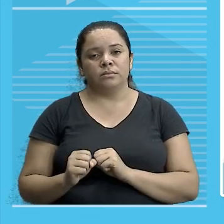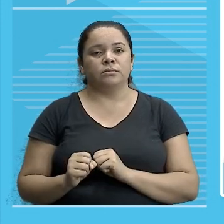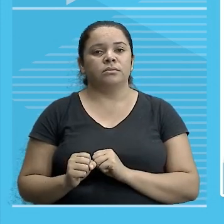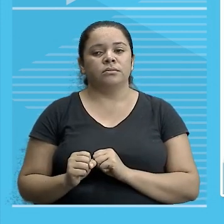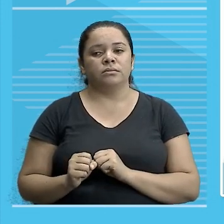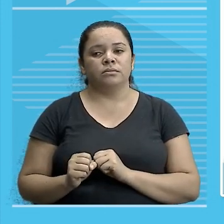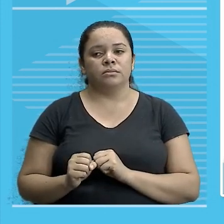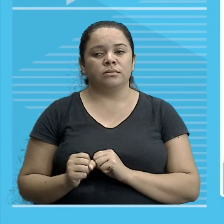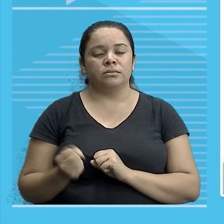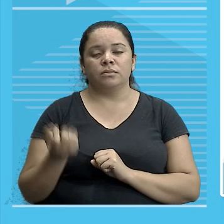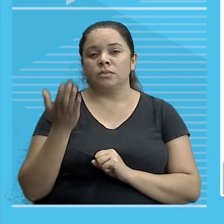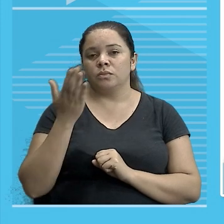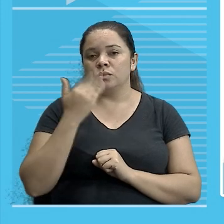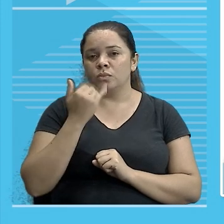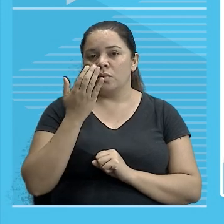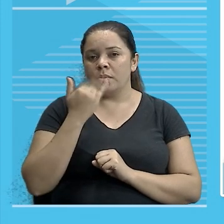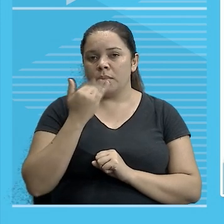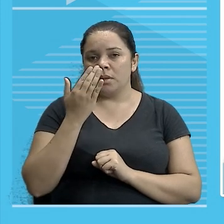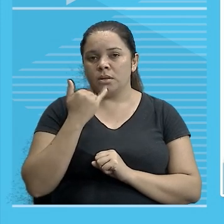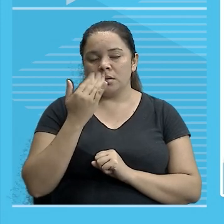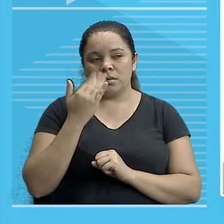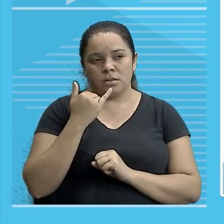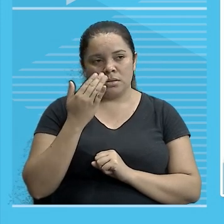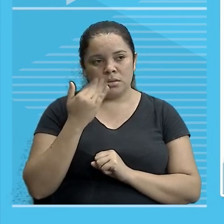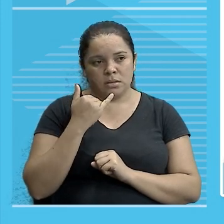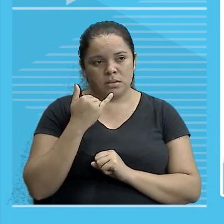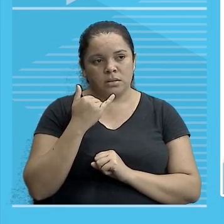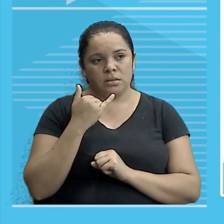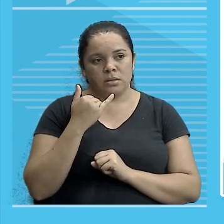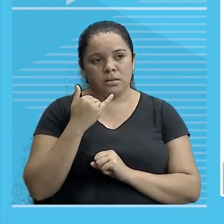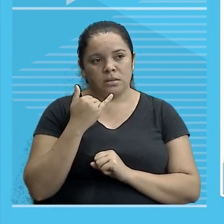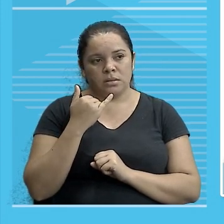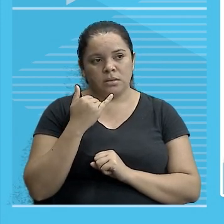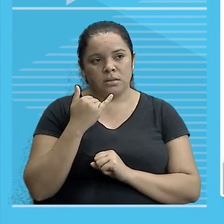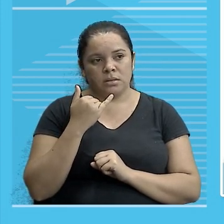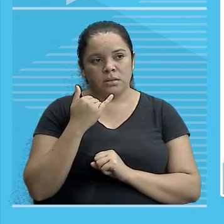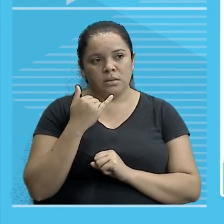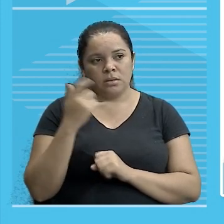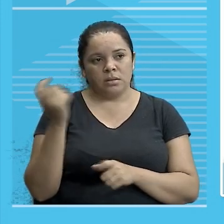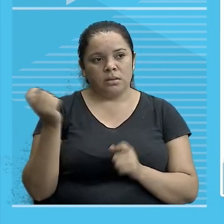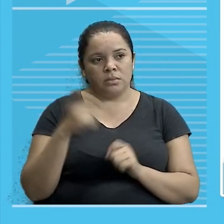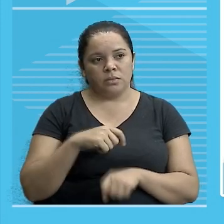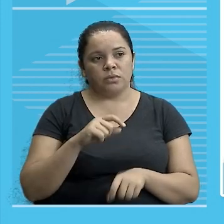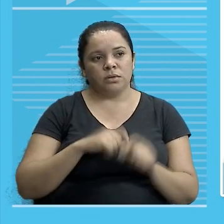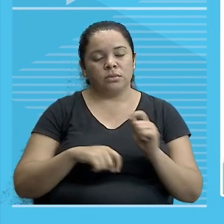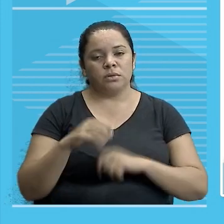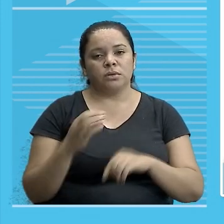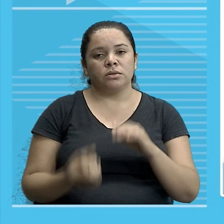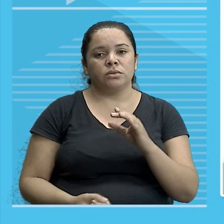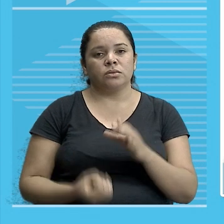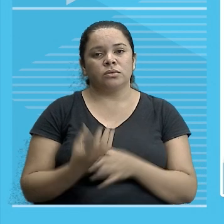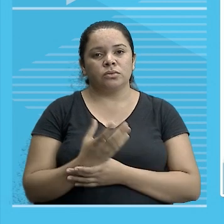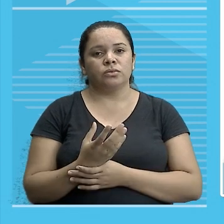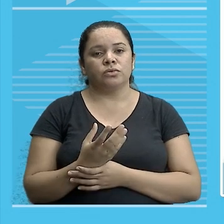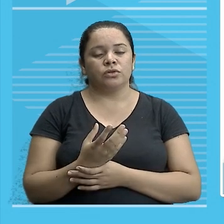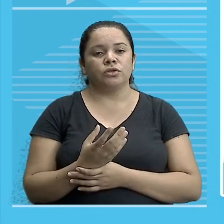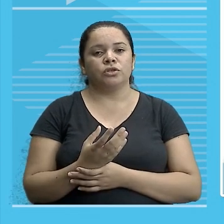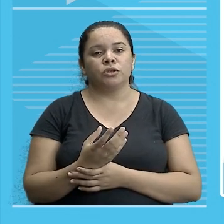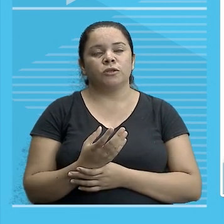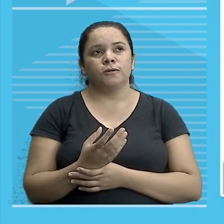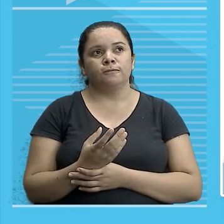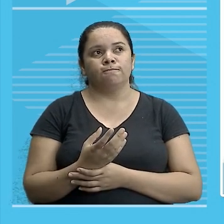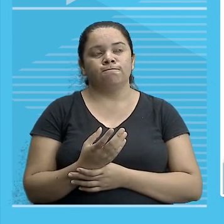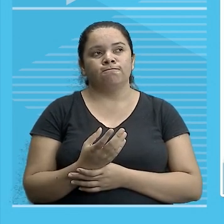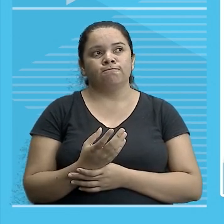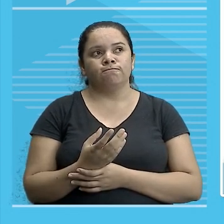alimento e transforme-o em algo que possa ser absorvido pelo nosso organismo. Por exemplo, você gosta